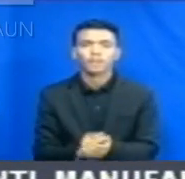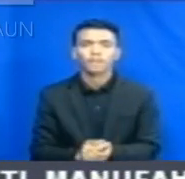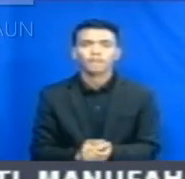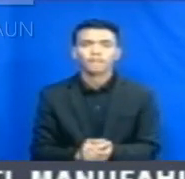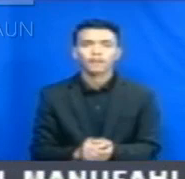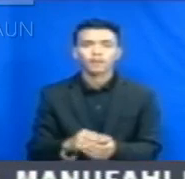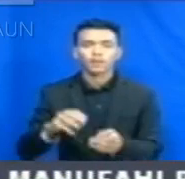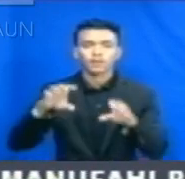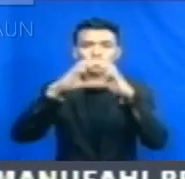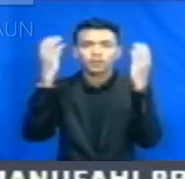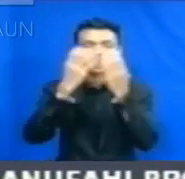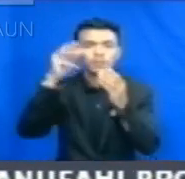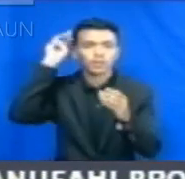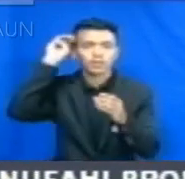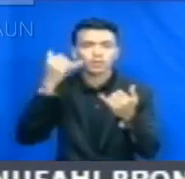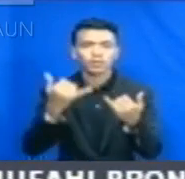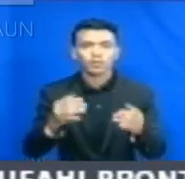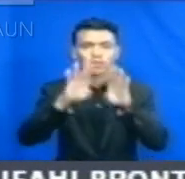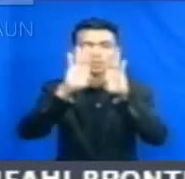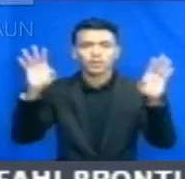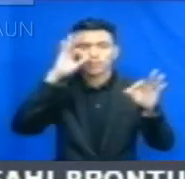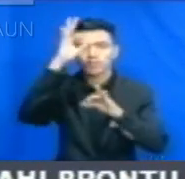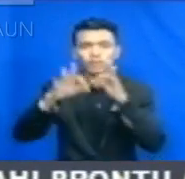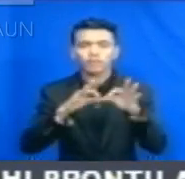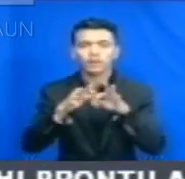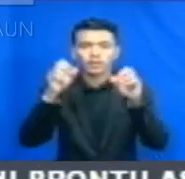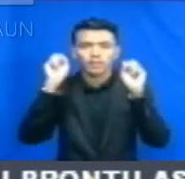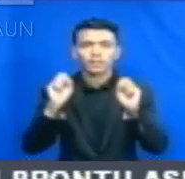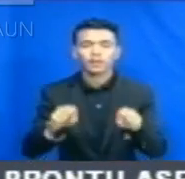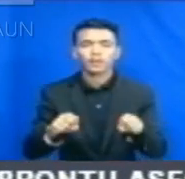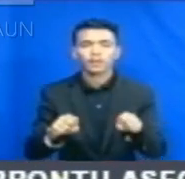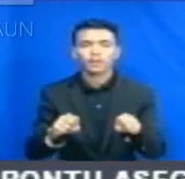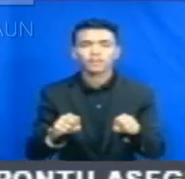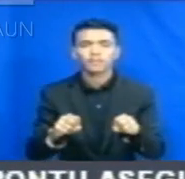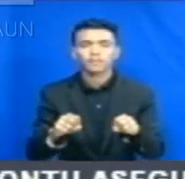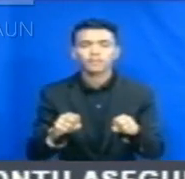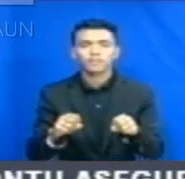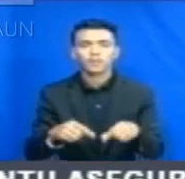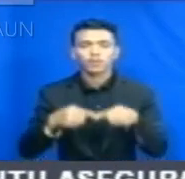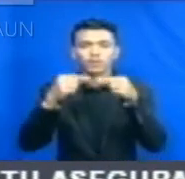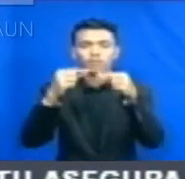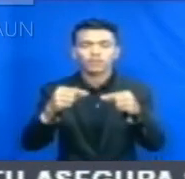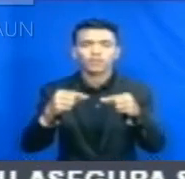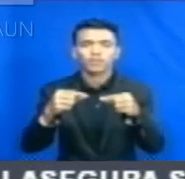Deve o Conselho de Ministros João na prova, né? Espera que aqui, né, bele. Bele fobiban.